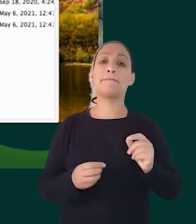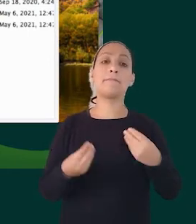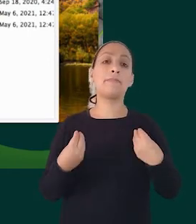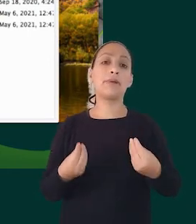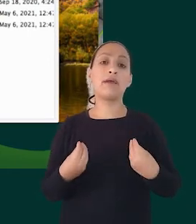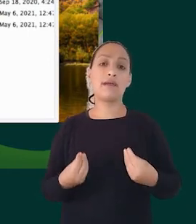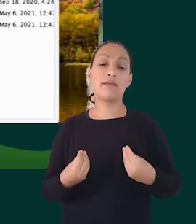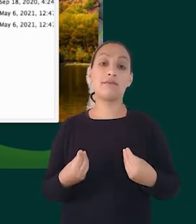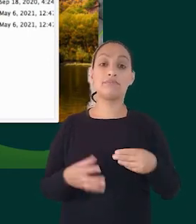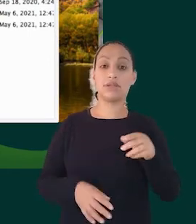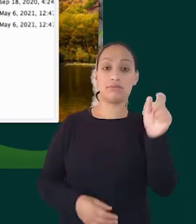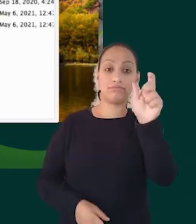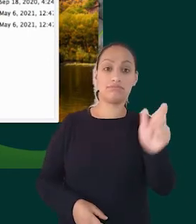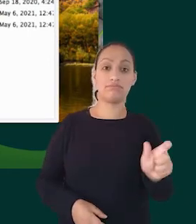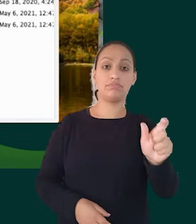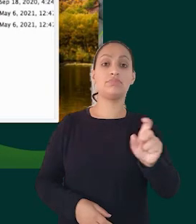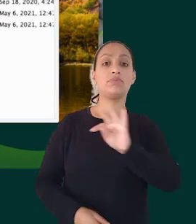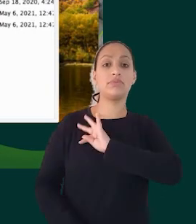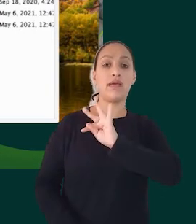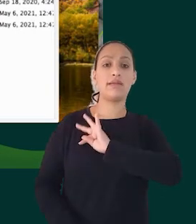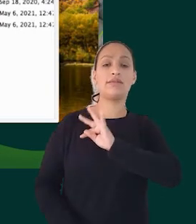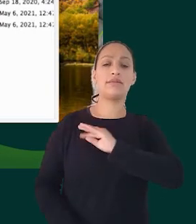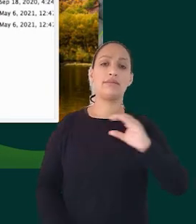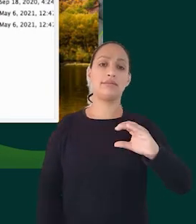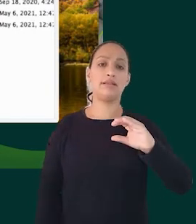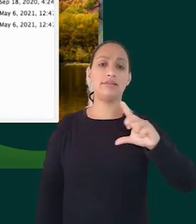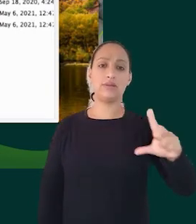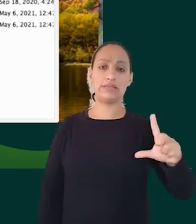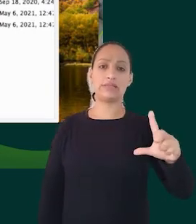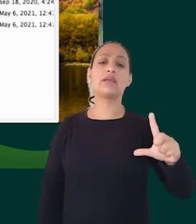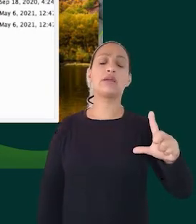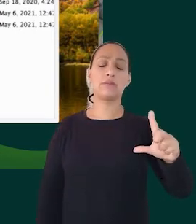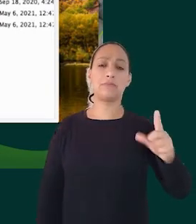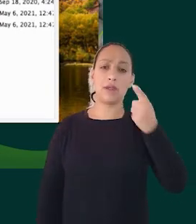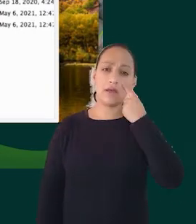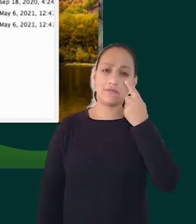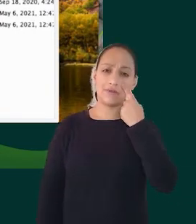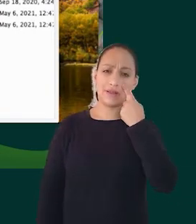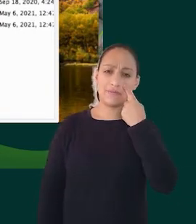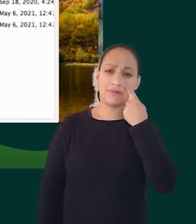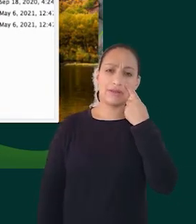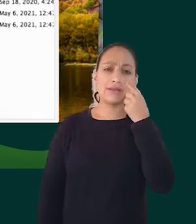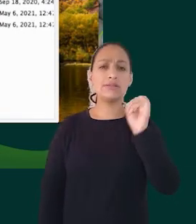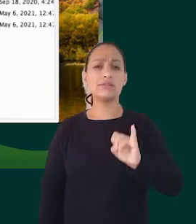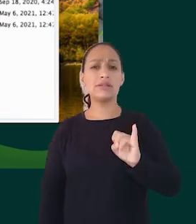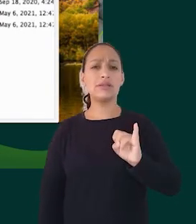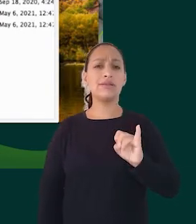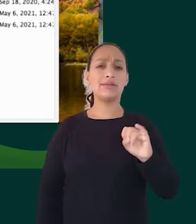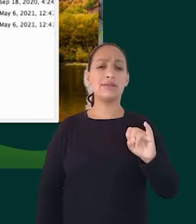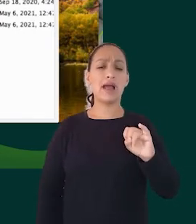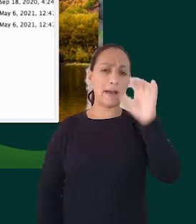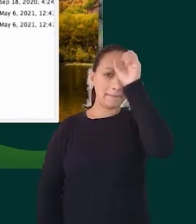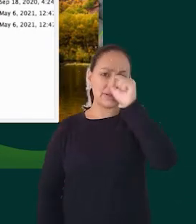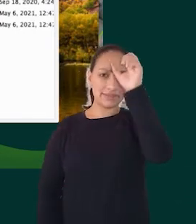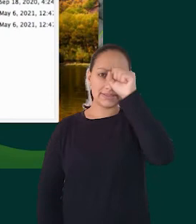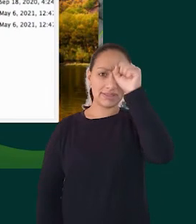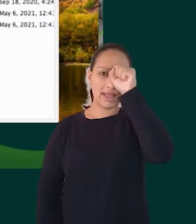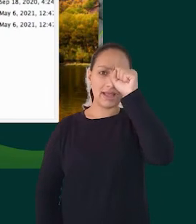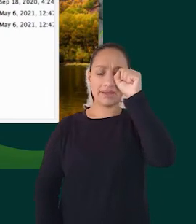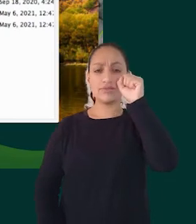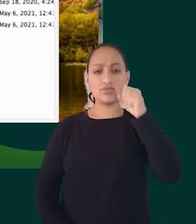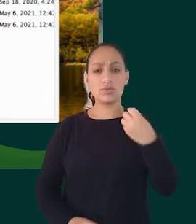para algoritmos, para técnicas, né, de classificação, para verificar se se nossa aprendizagem foi